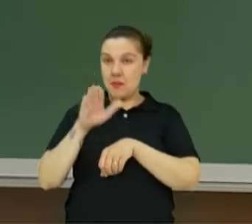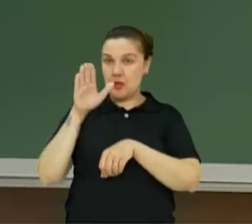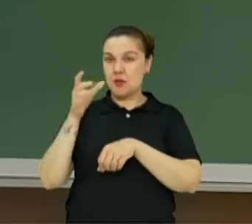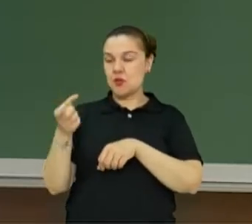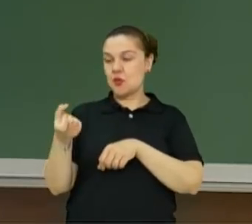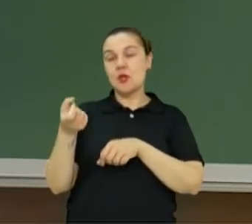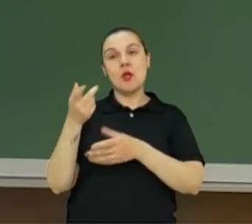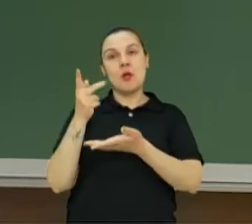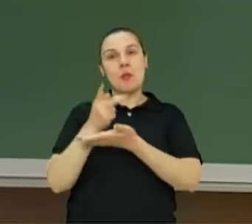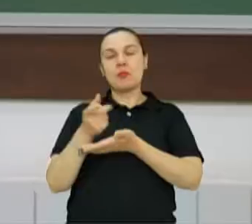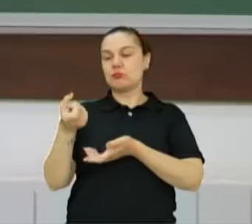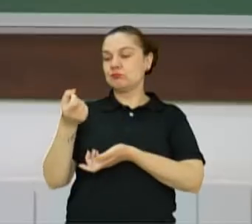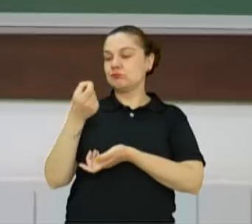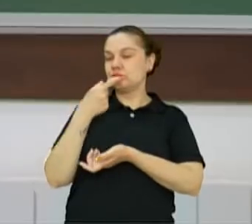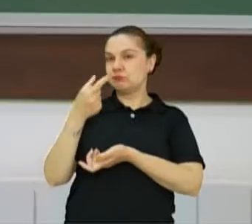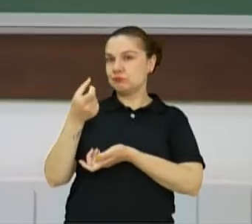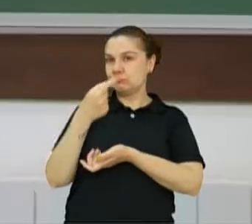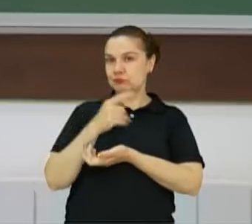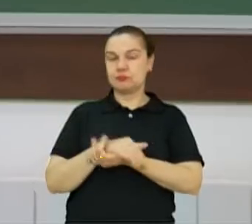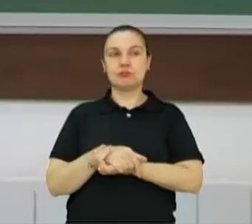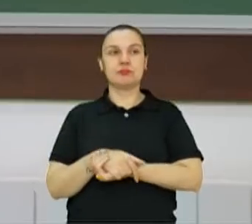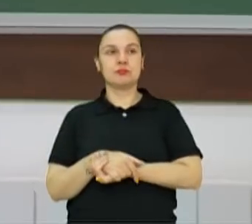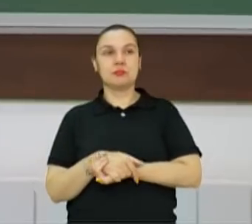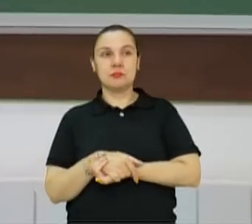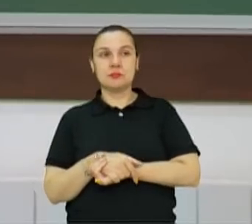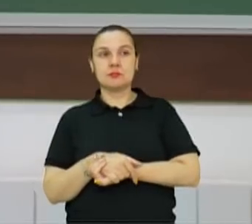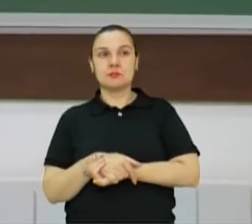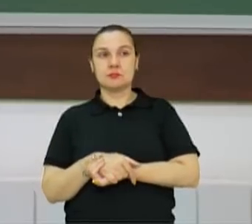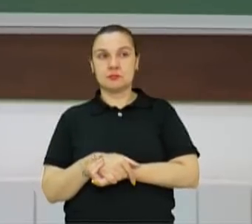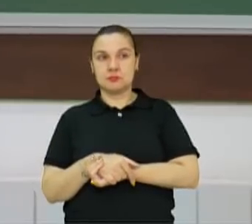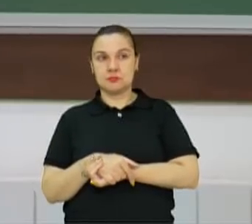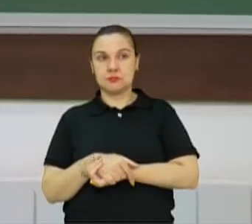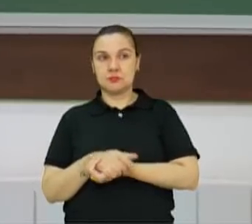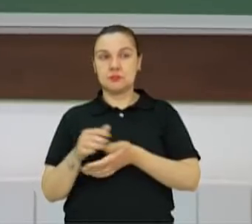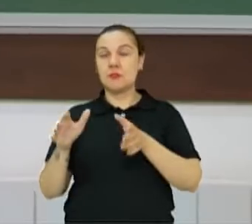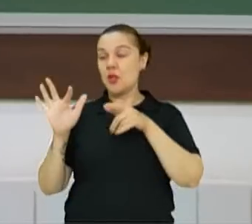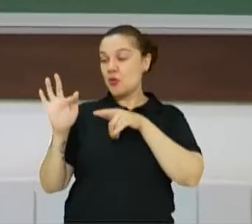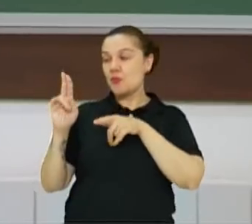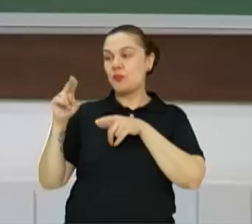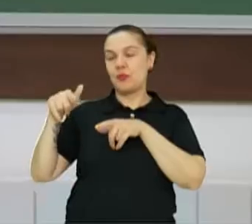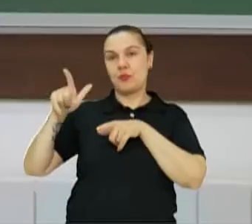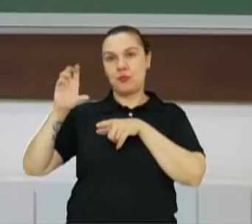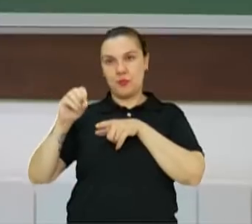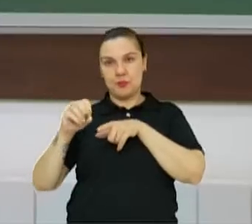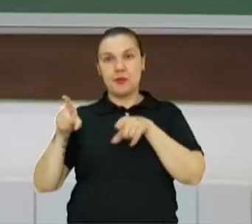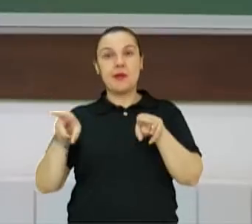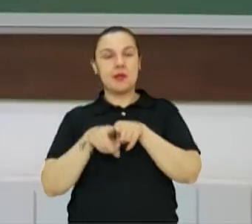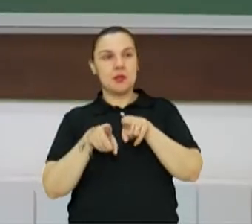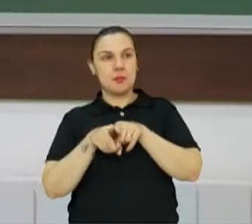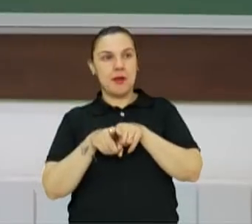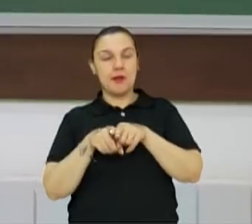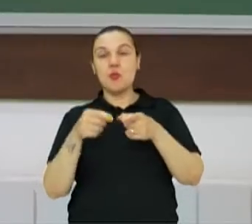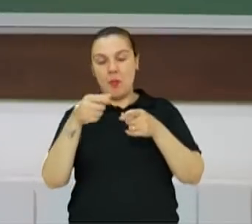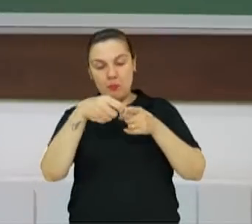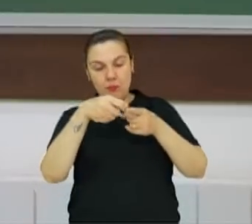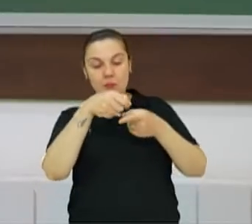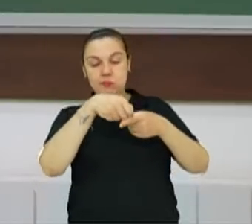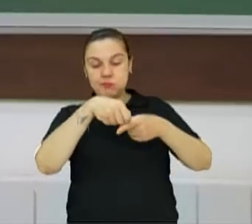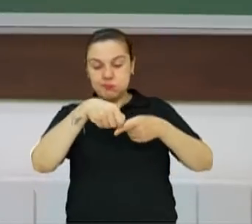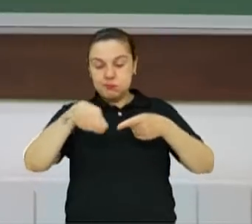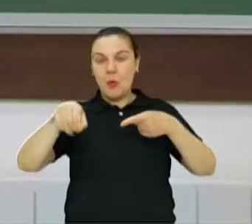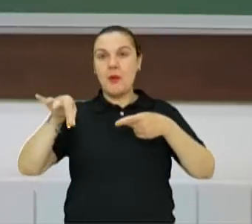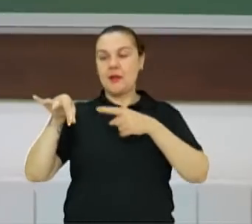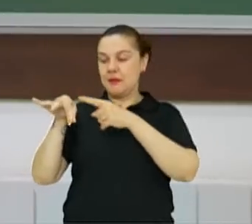é feito com um medicamento que a mulher tem que tomar para matar o fungo e muitas vezes uma pomada que ela